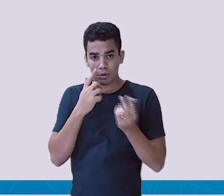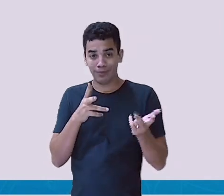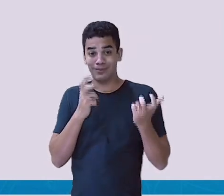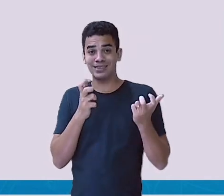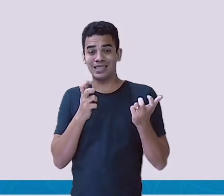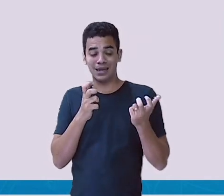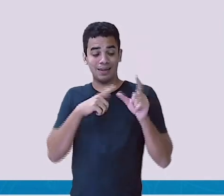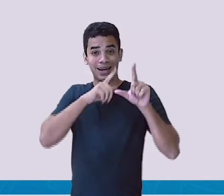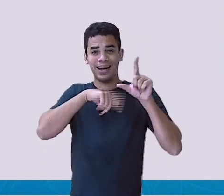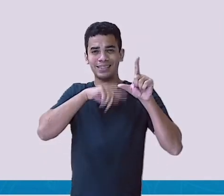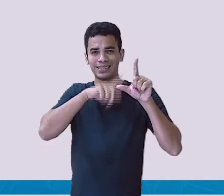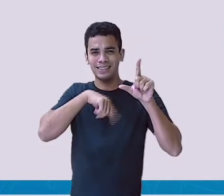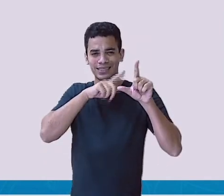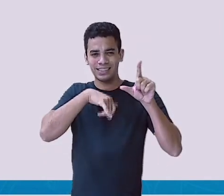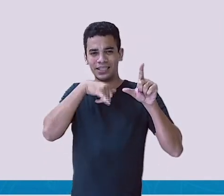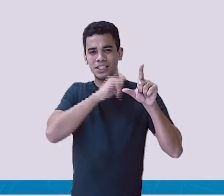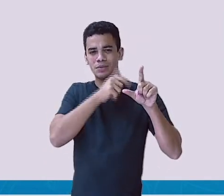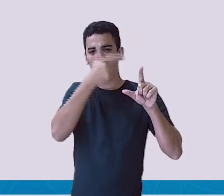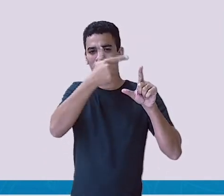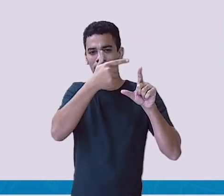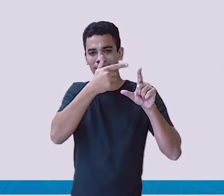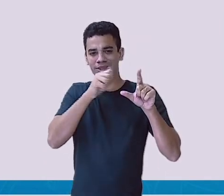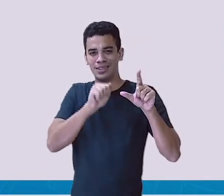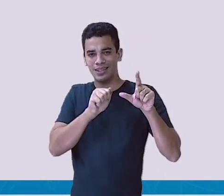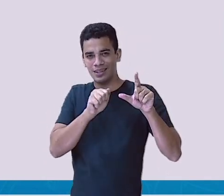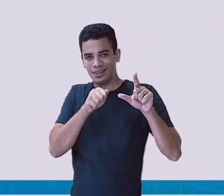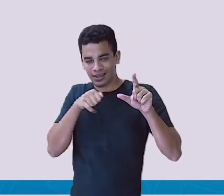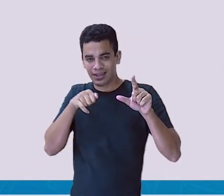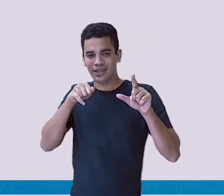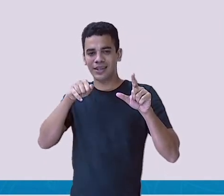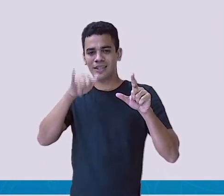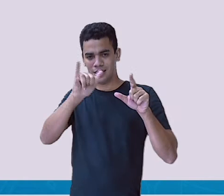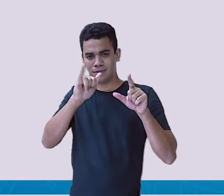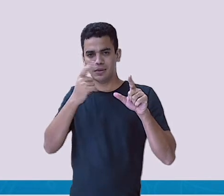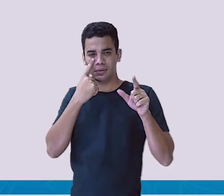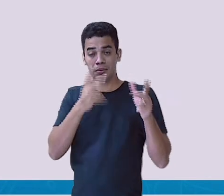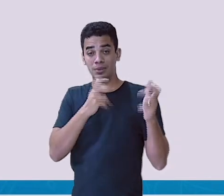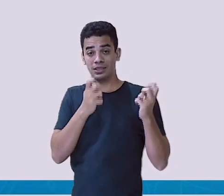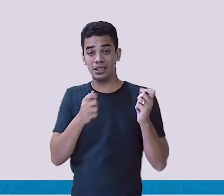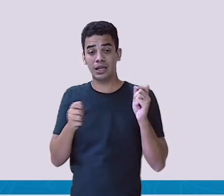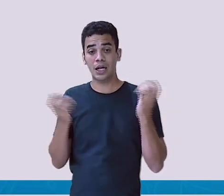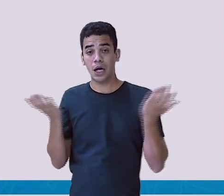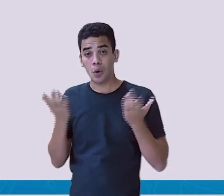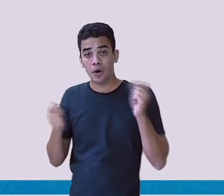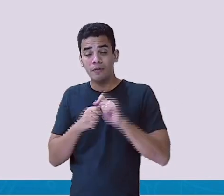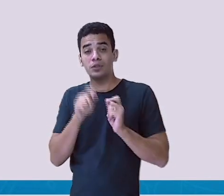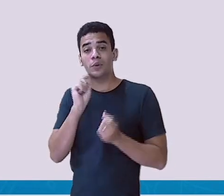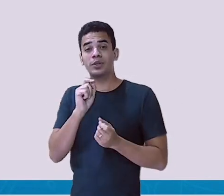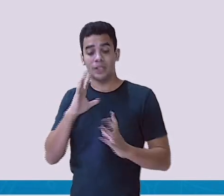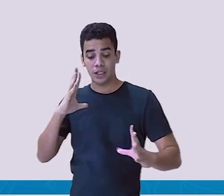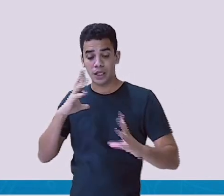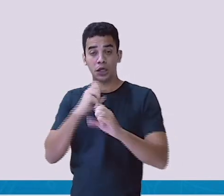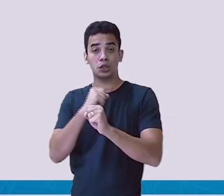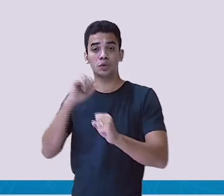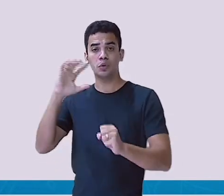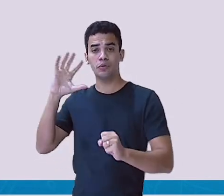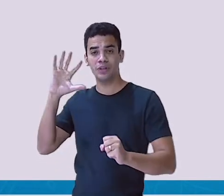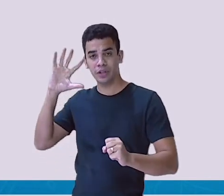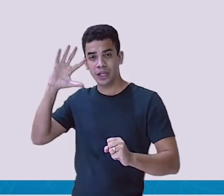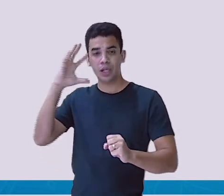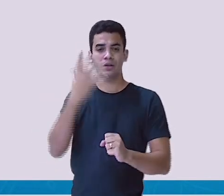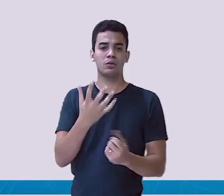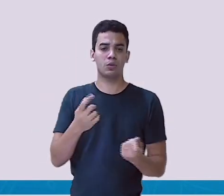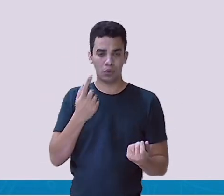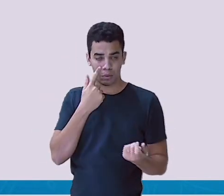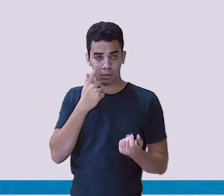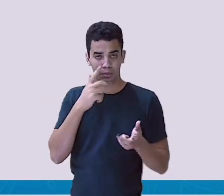semelhantes. Agora eu vou resolver. Você pode fazer isso aqui de duas formas. Vou mostrar uma forma bem prática. Você vai repetir a